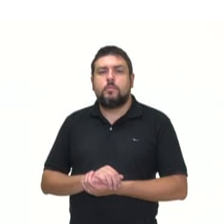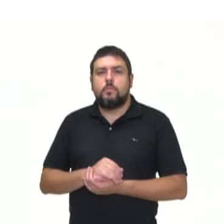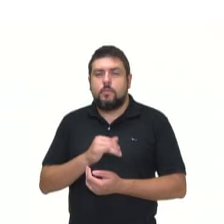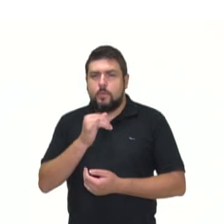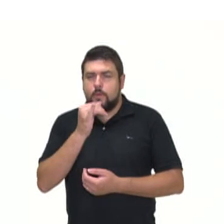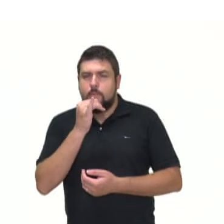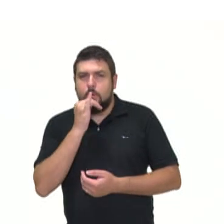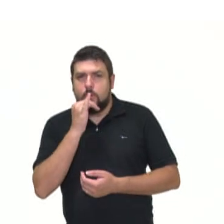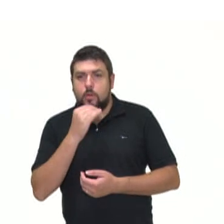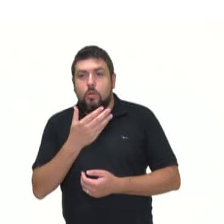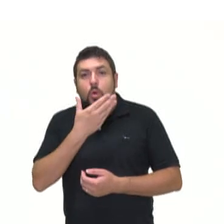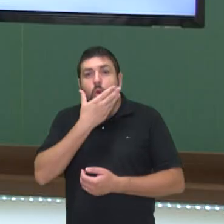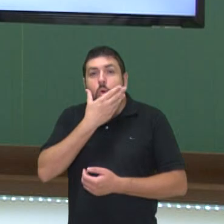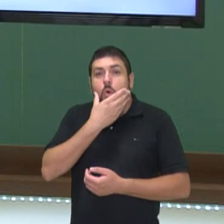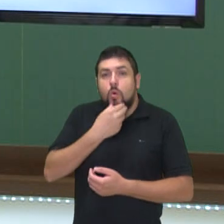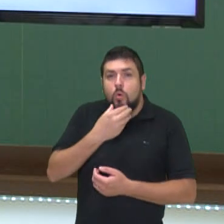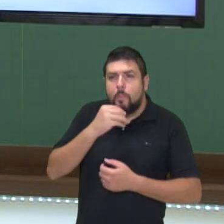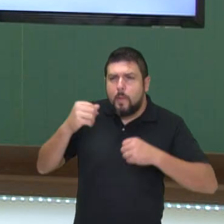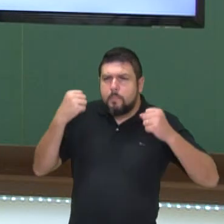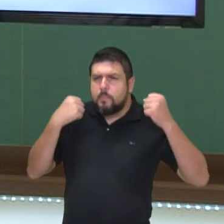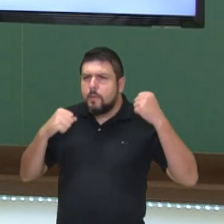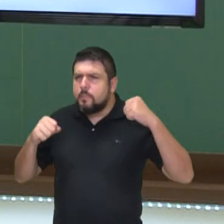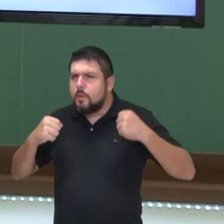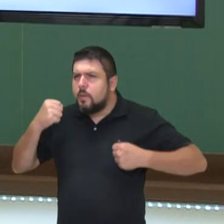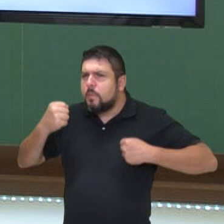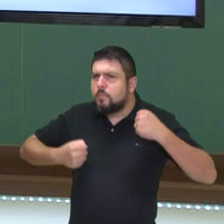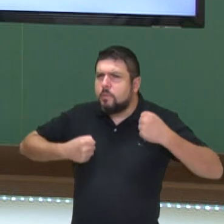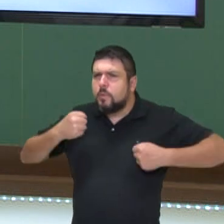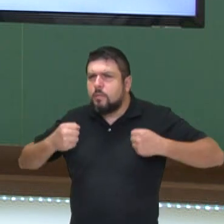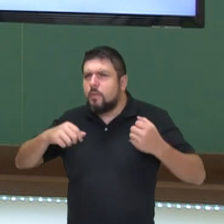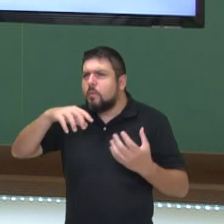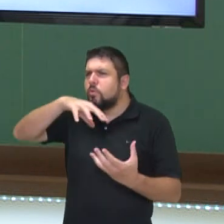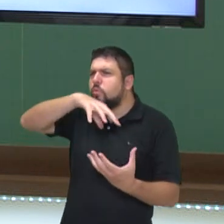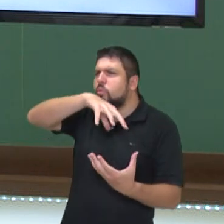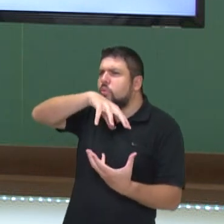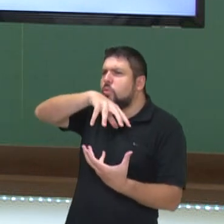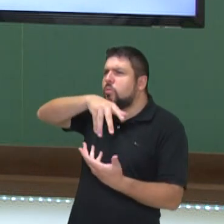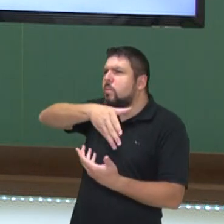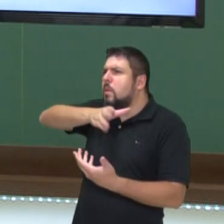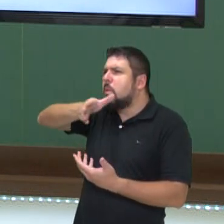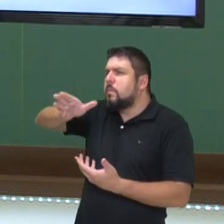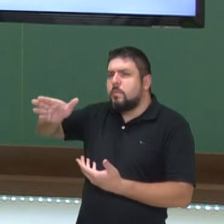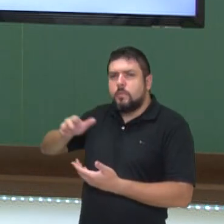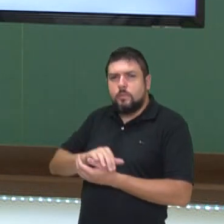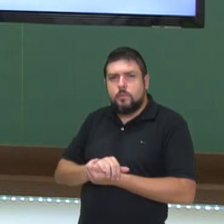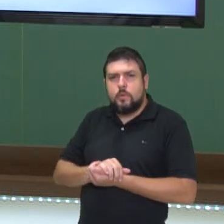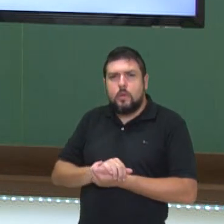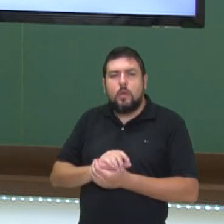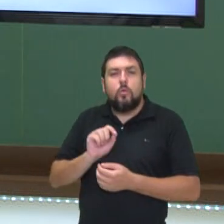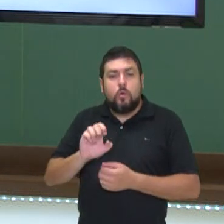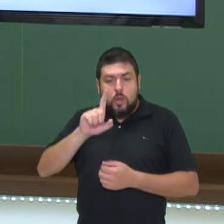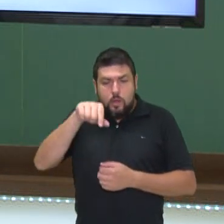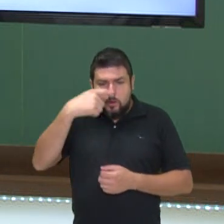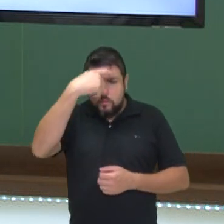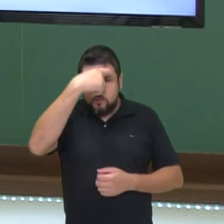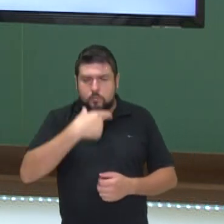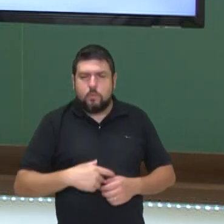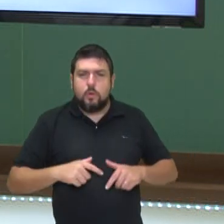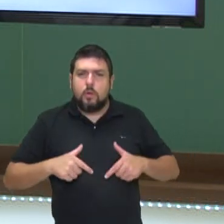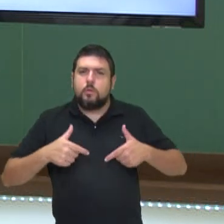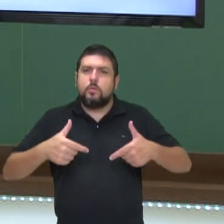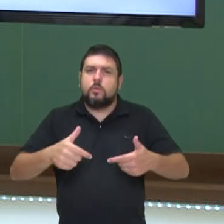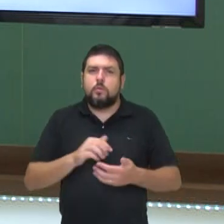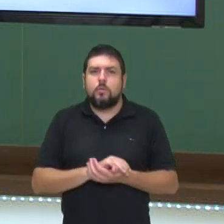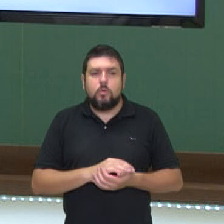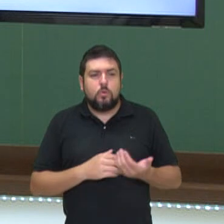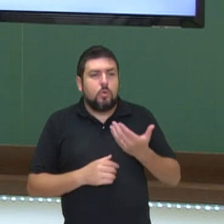inteiro. Nós temos um verbo diferente, que não é de ligação, um verbo nocional. Ele expressa uma ação do sujeito. Um homem